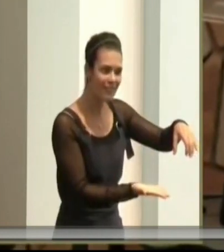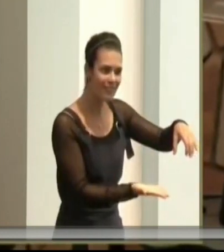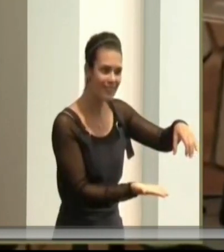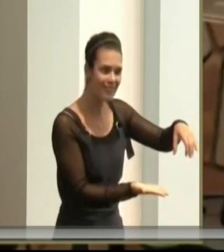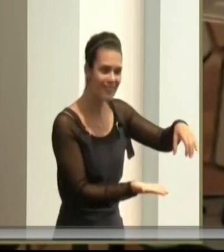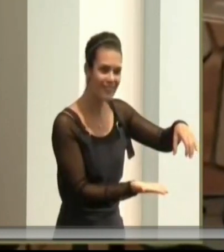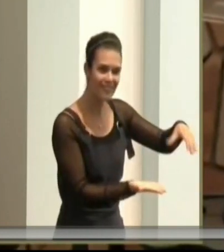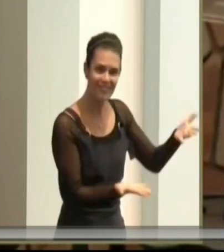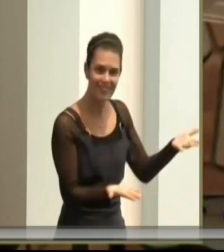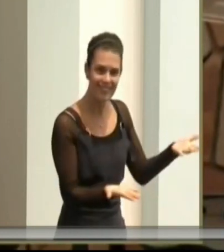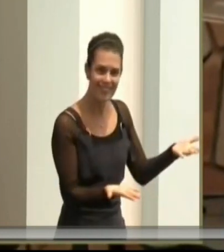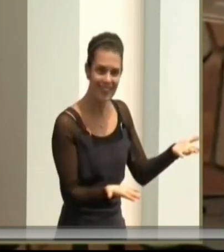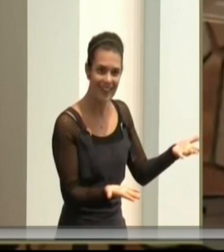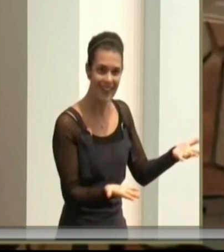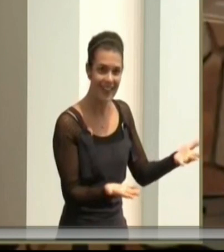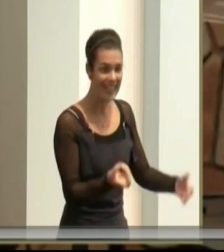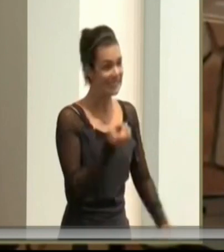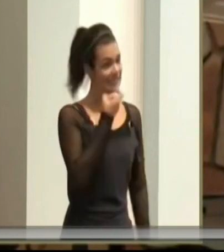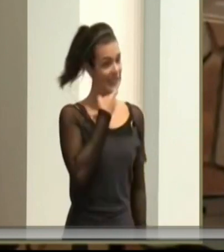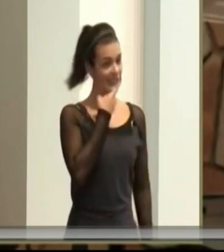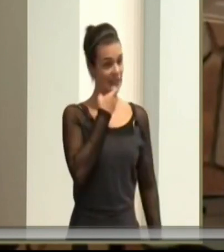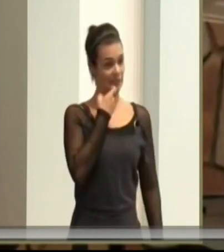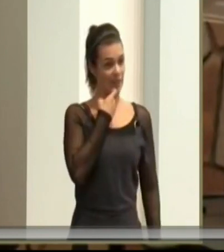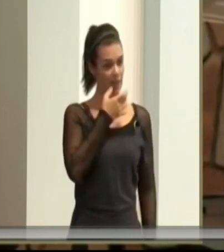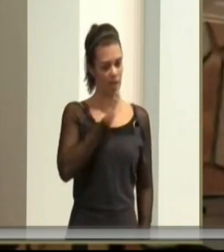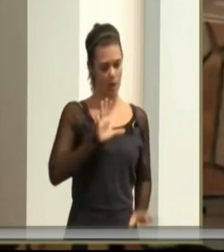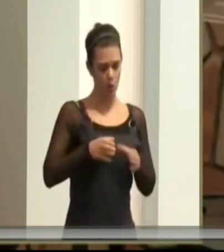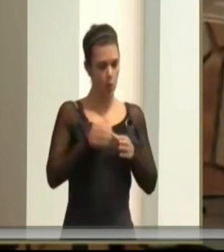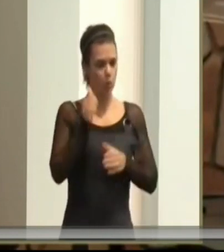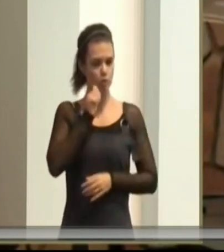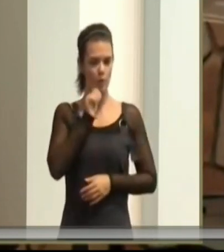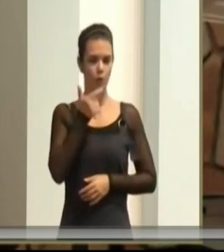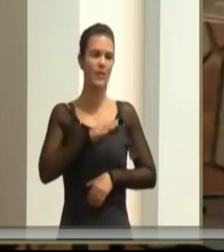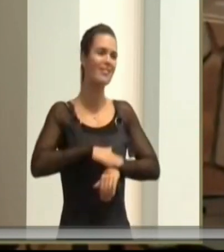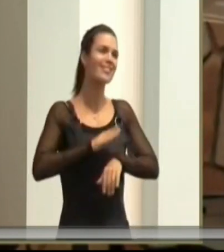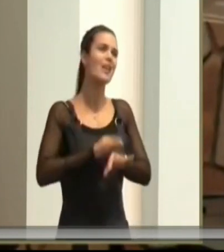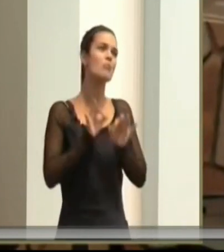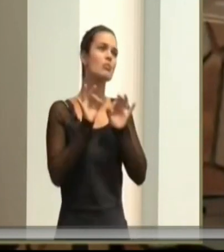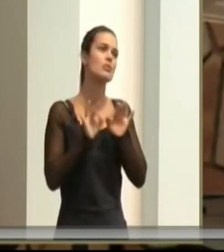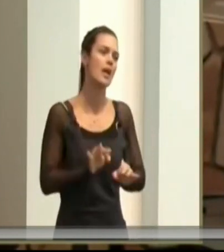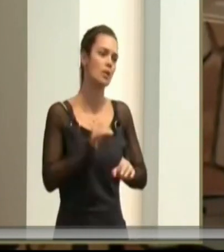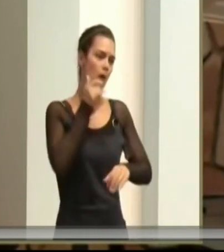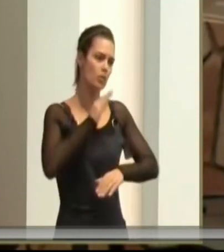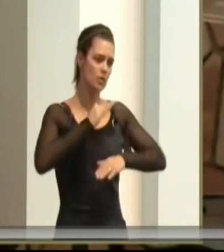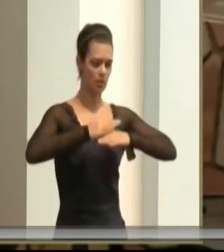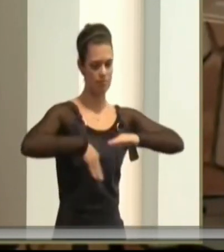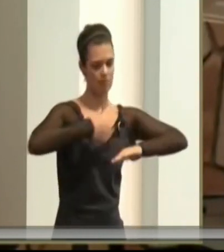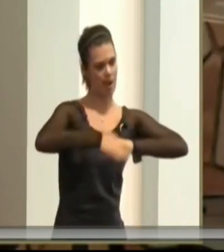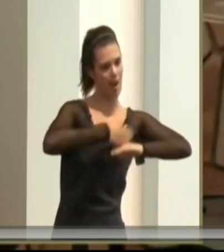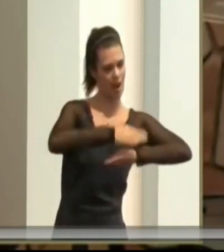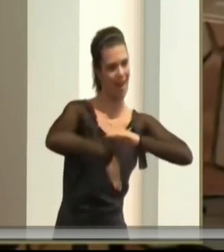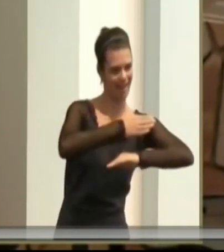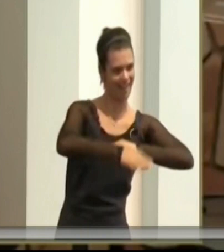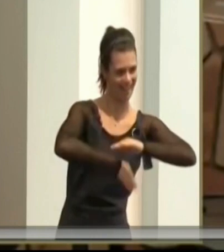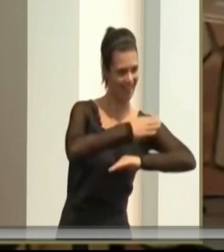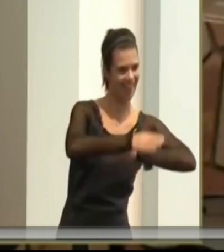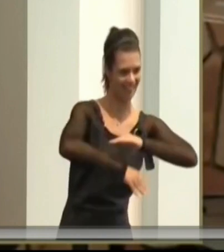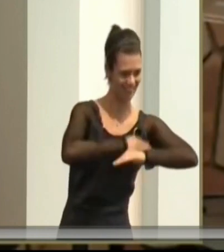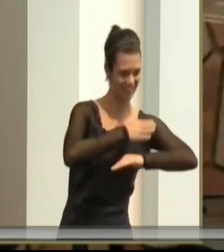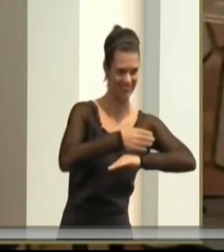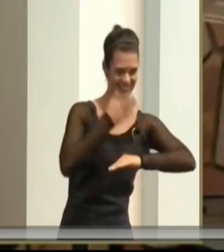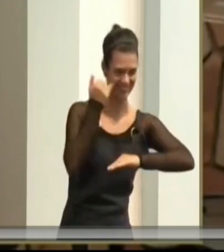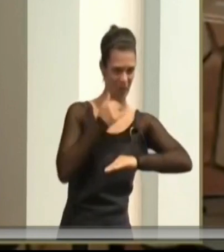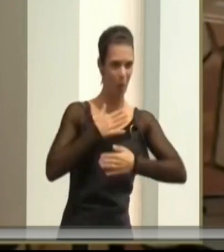embalsamarem adequadamente o corpo de Cristo. No sábado era vedado fazê-lo, em virtude da